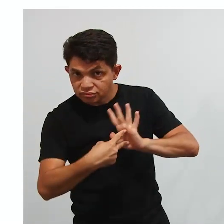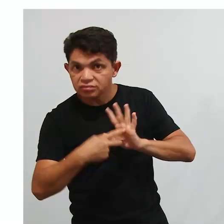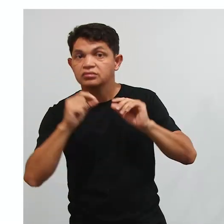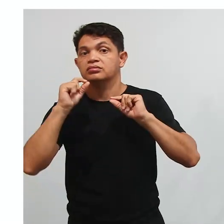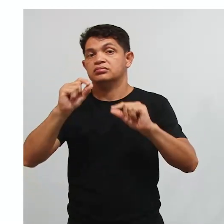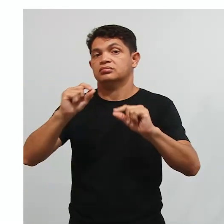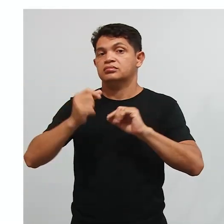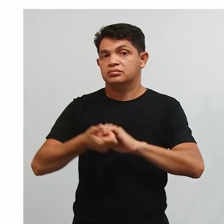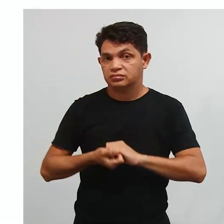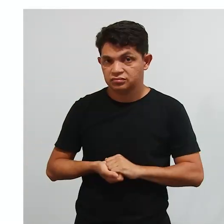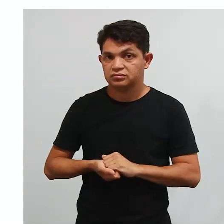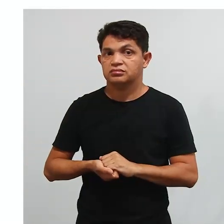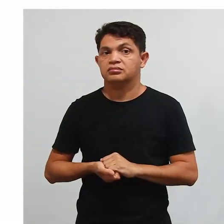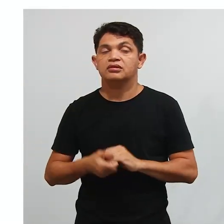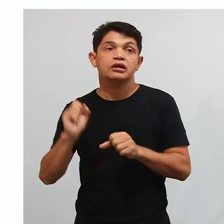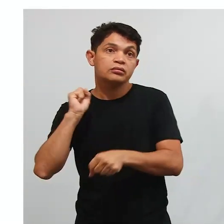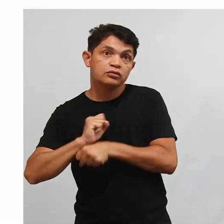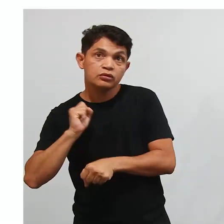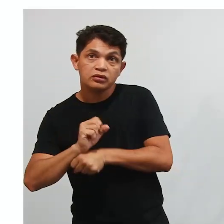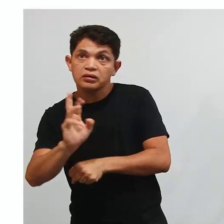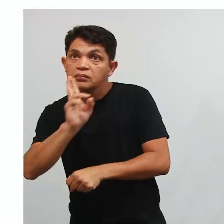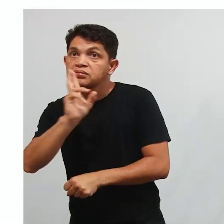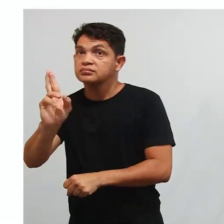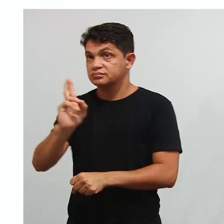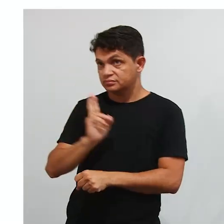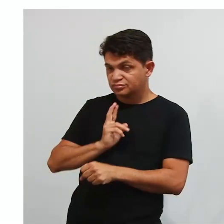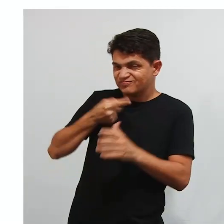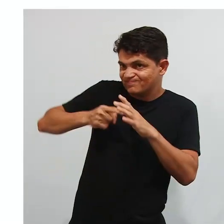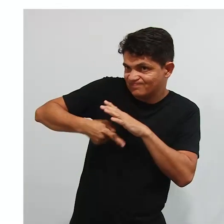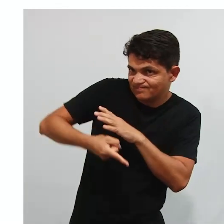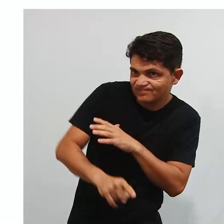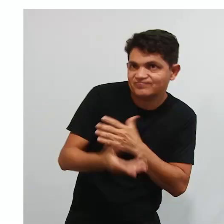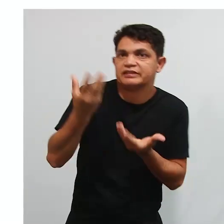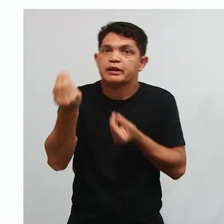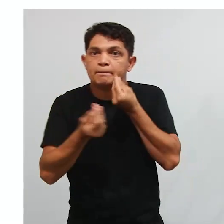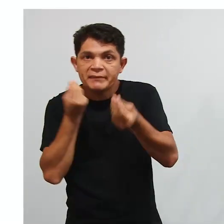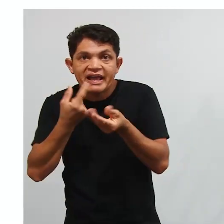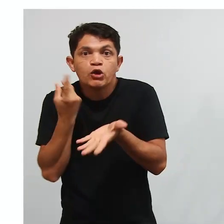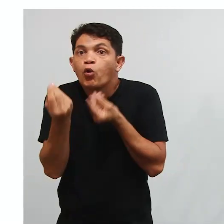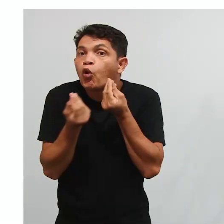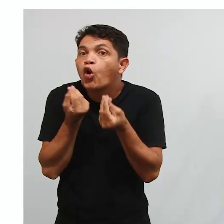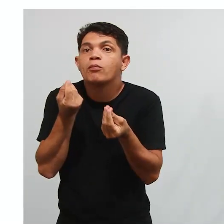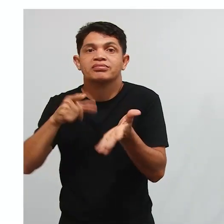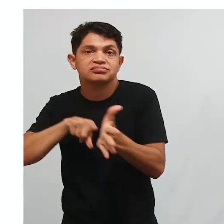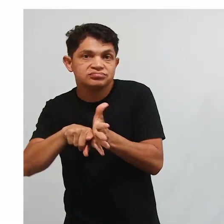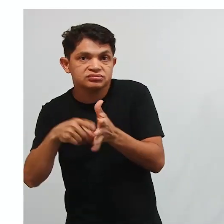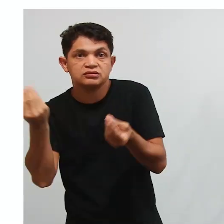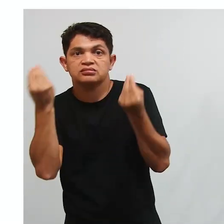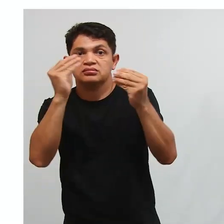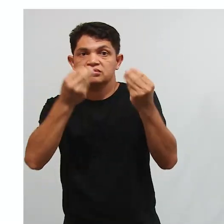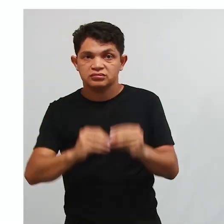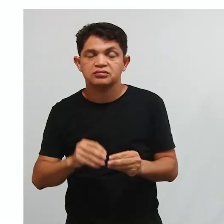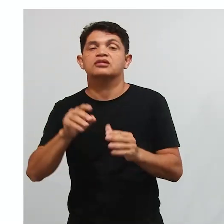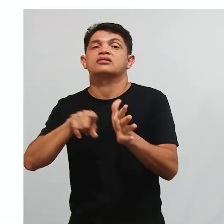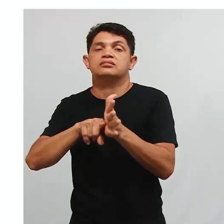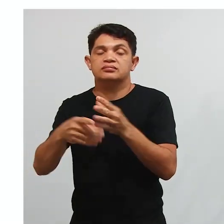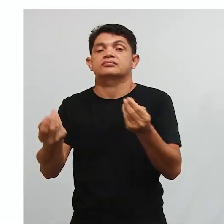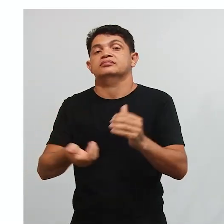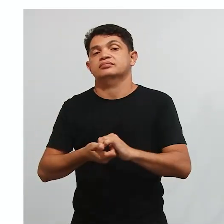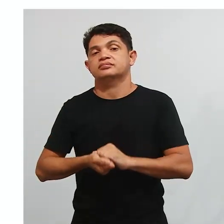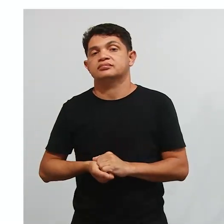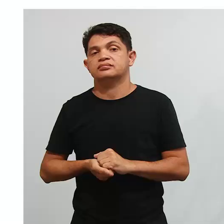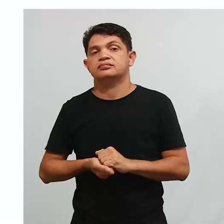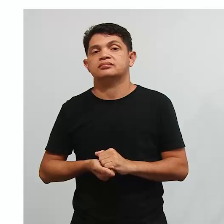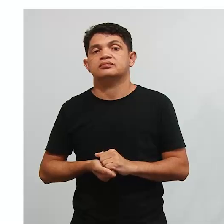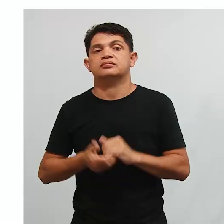estudo de casa mas El ele vai explorar um assunto bem profundamente né vai pegar um caso específico e vai explorar bem